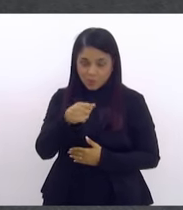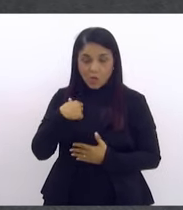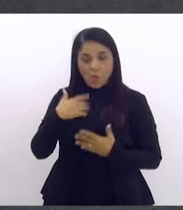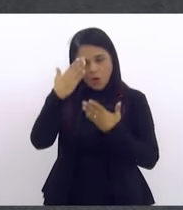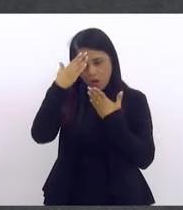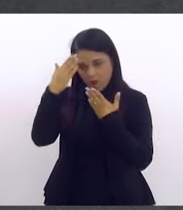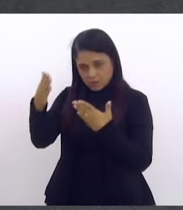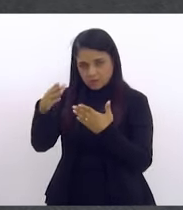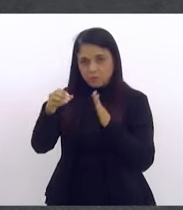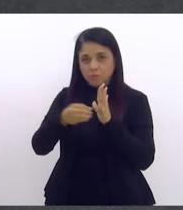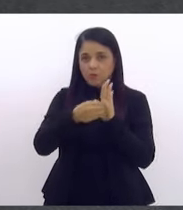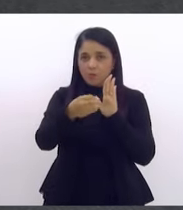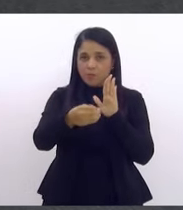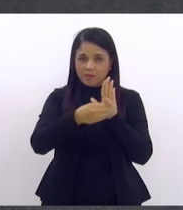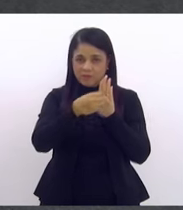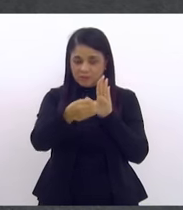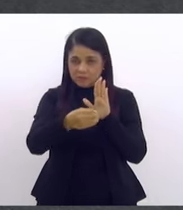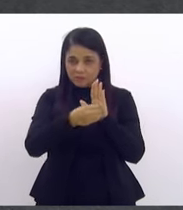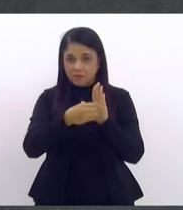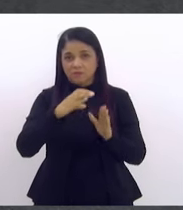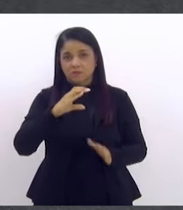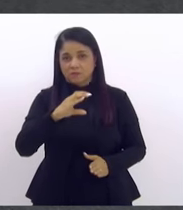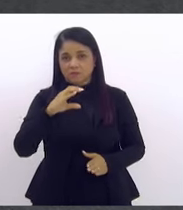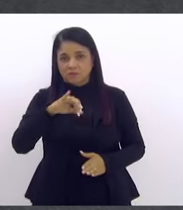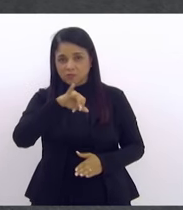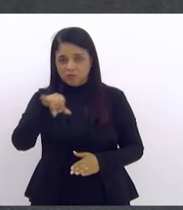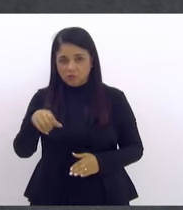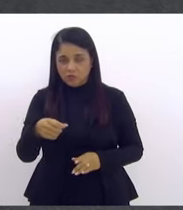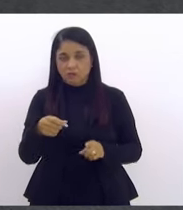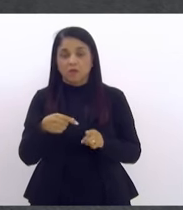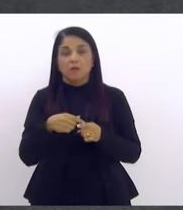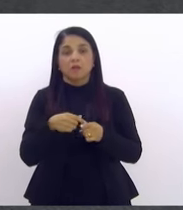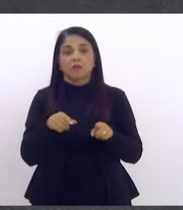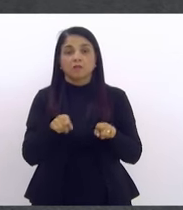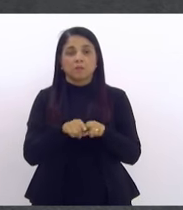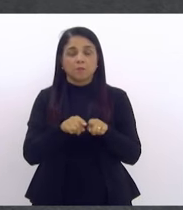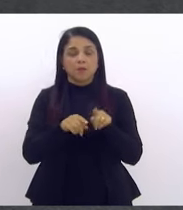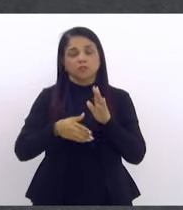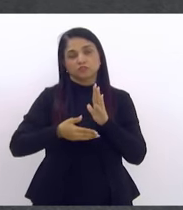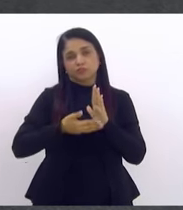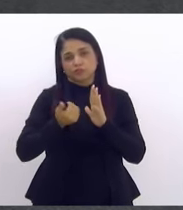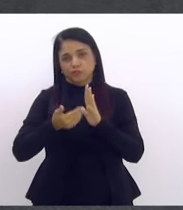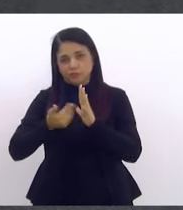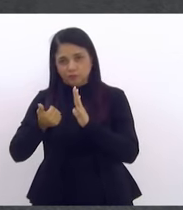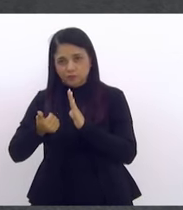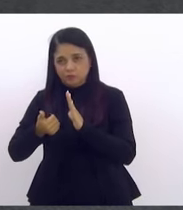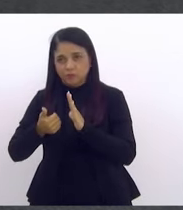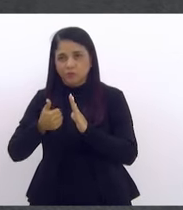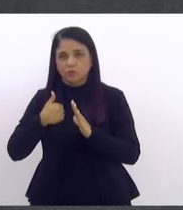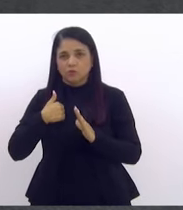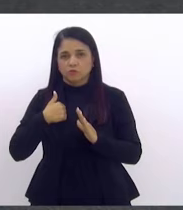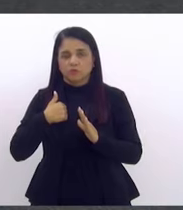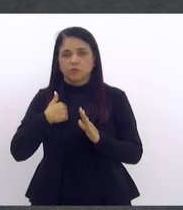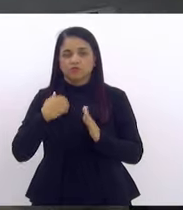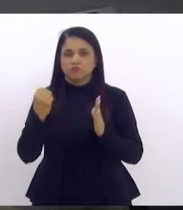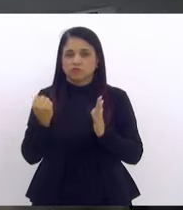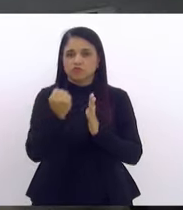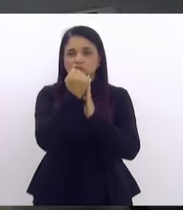mesmo pelo parecer na CCJ. E ao mesmo tempo, senhor presidente, estou retirando os meus